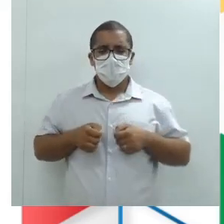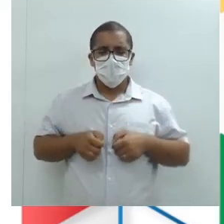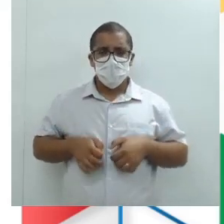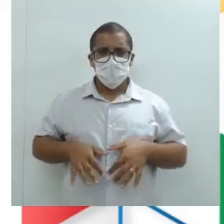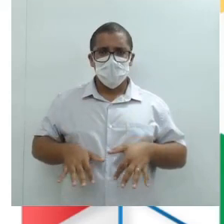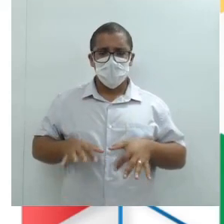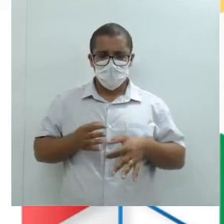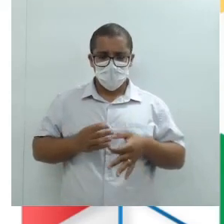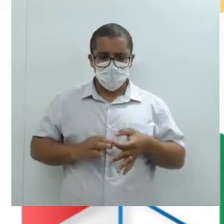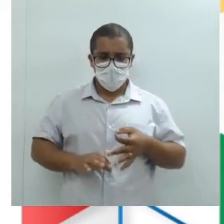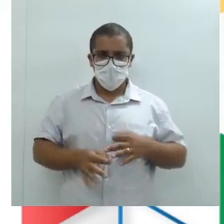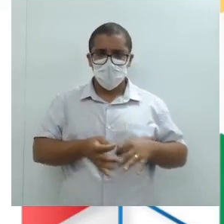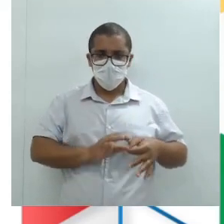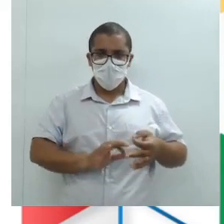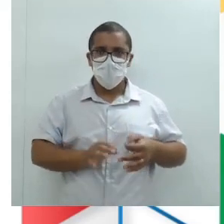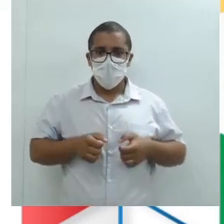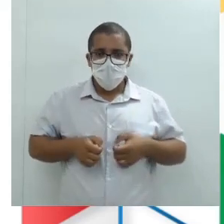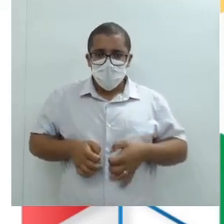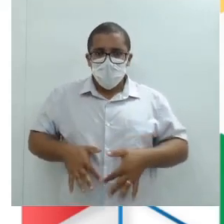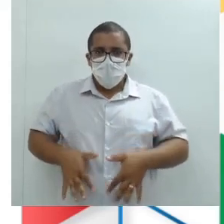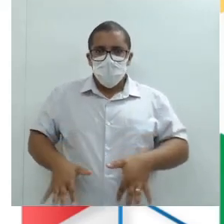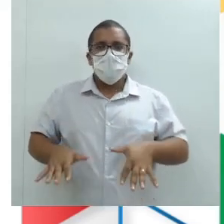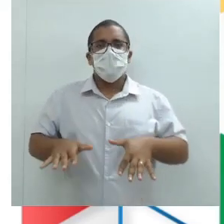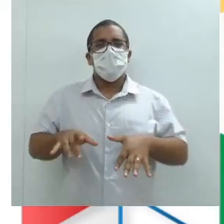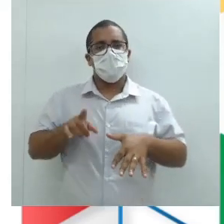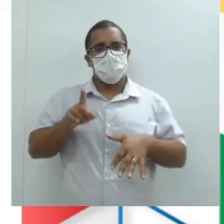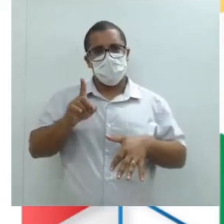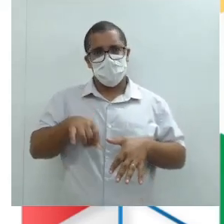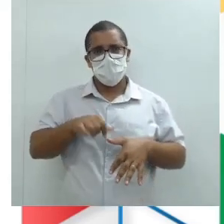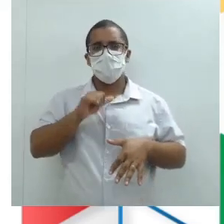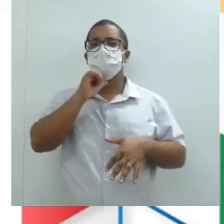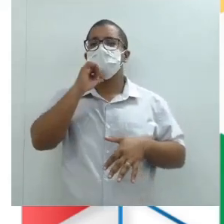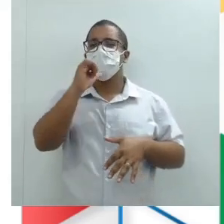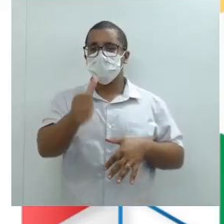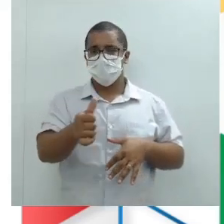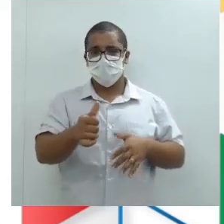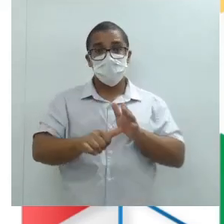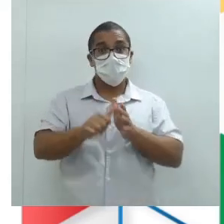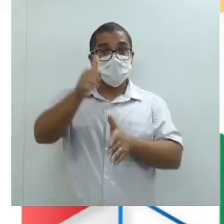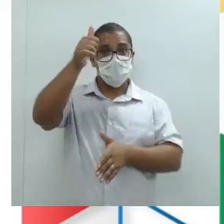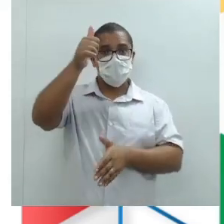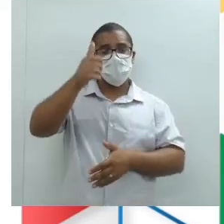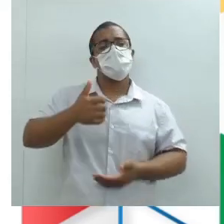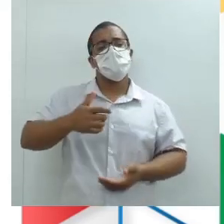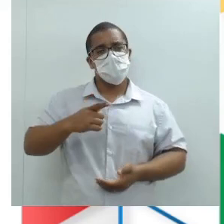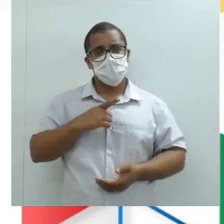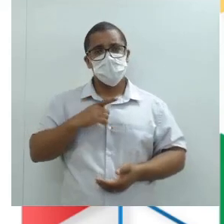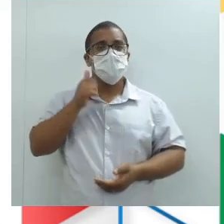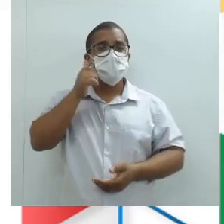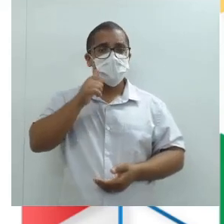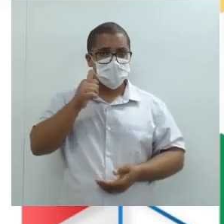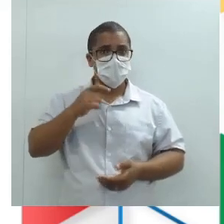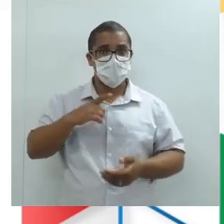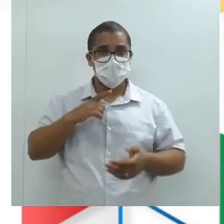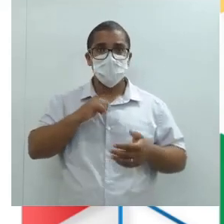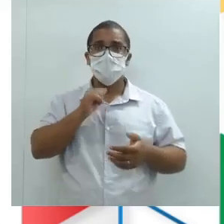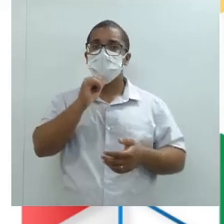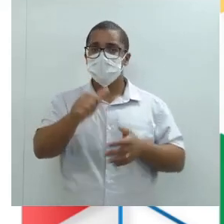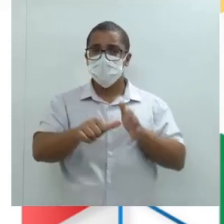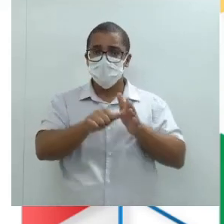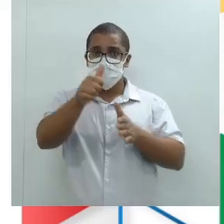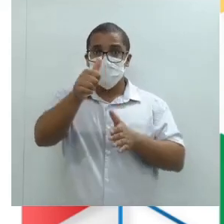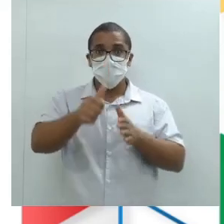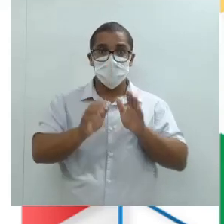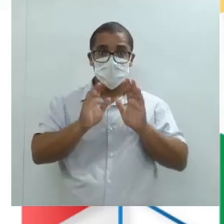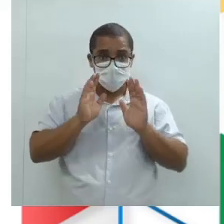primeiro óvulo, que é justamente ali na primeira menarca, que é a primeira menstruação, ou seja, se a menina tem a primeira